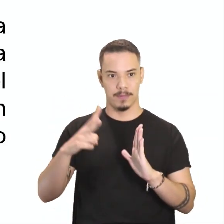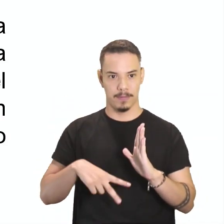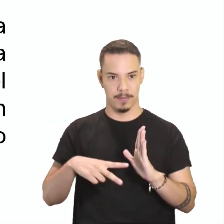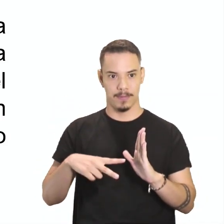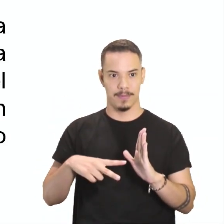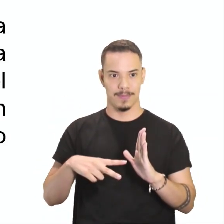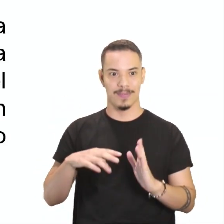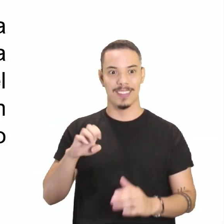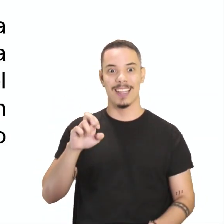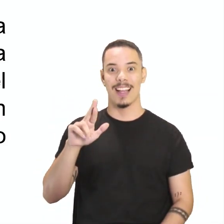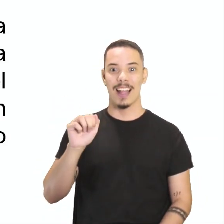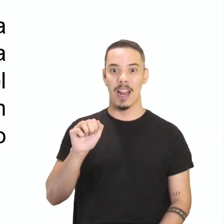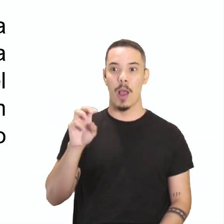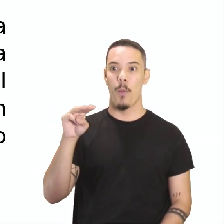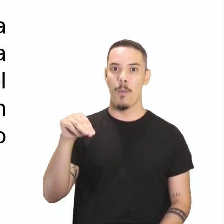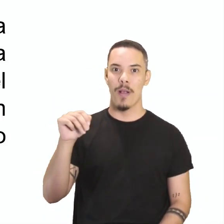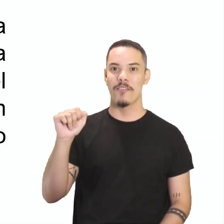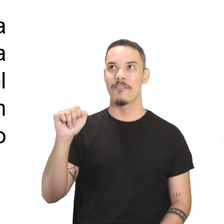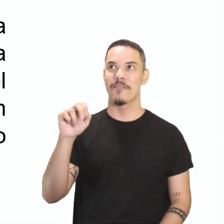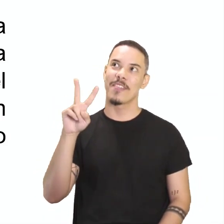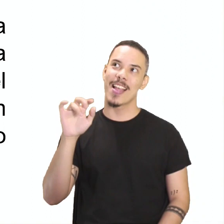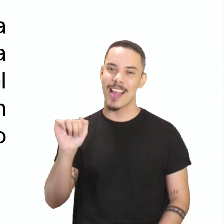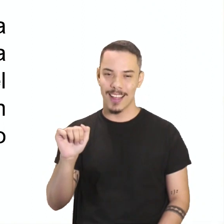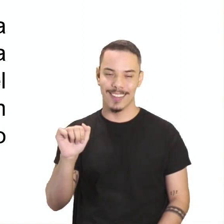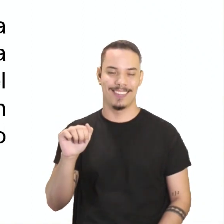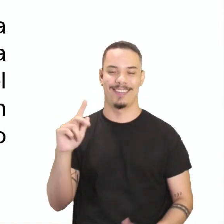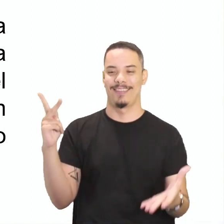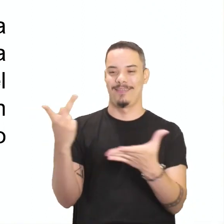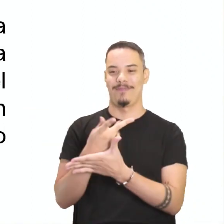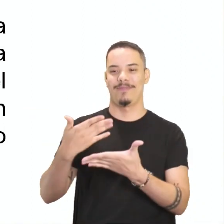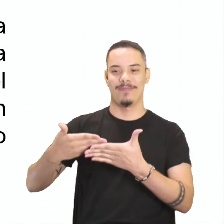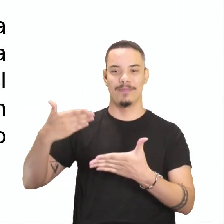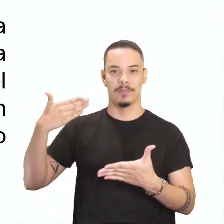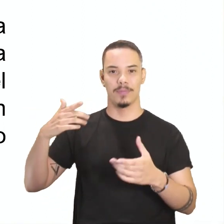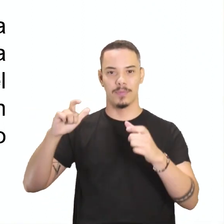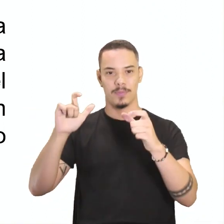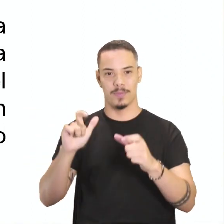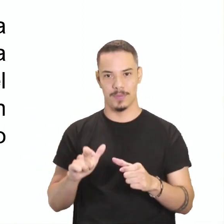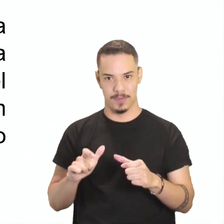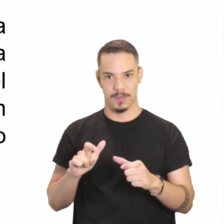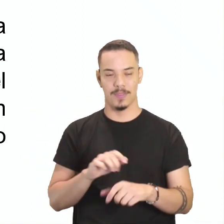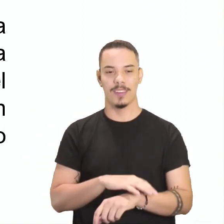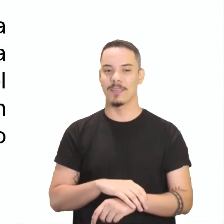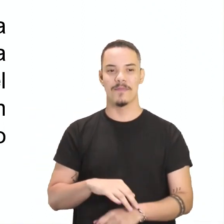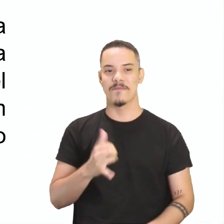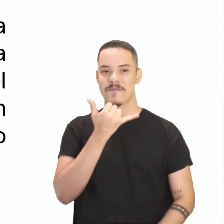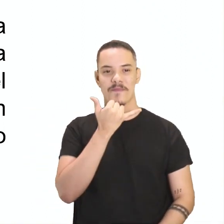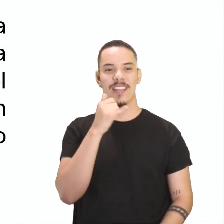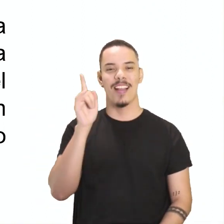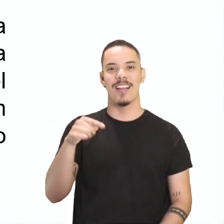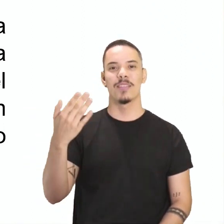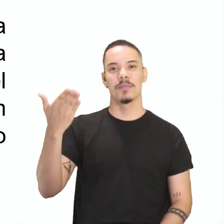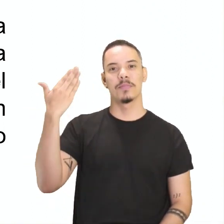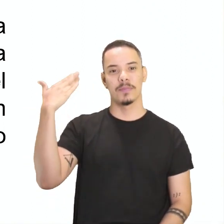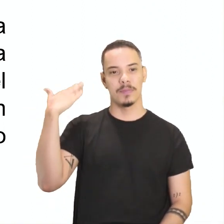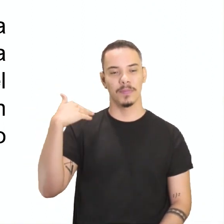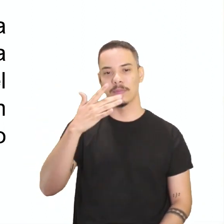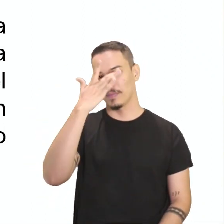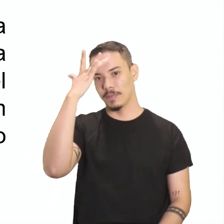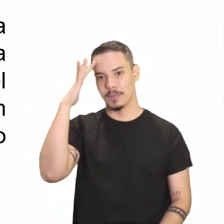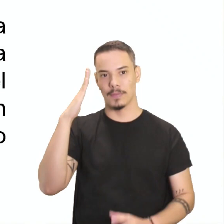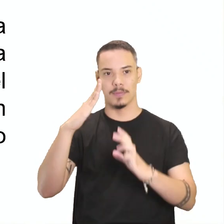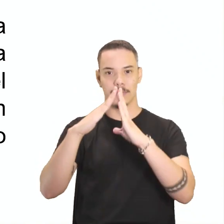uma vez, uma historinha, olha só. Era uma vez um lugarzinho... não, tô brincando. Era uma vez um povo que morava